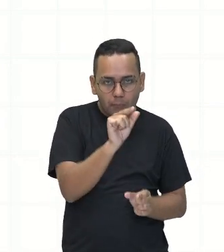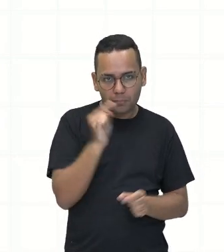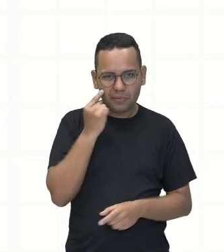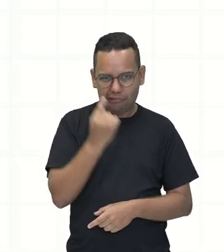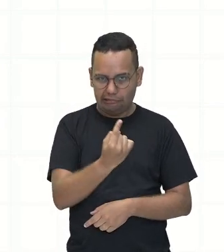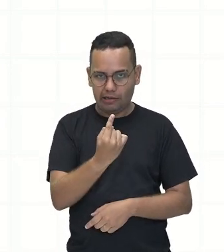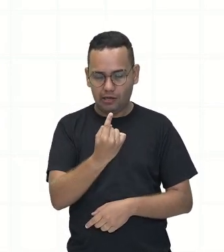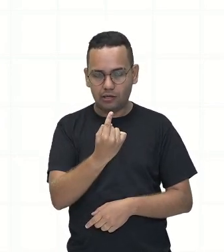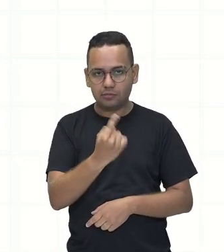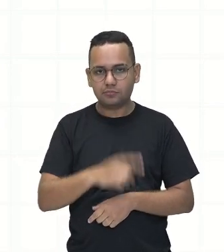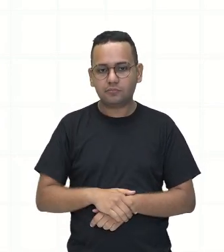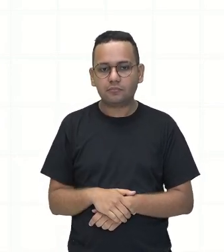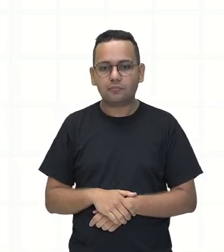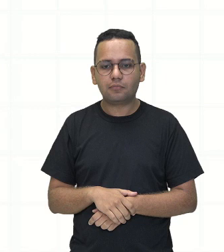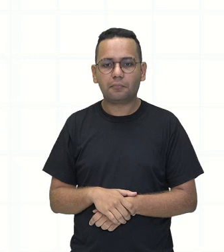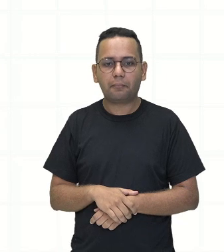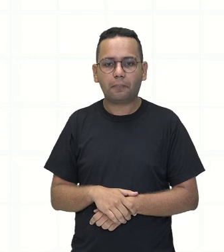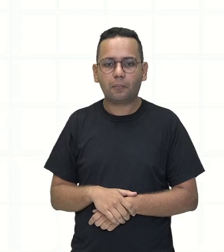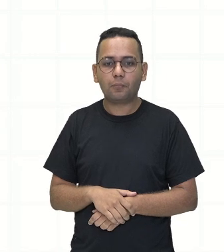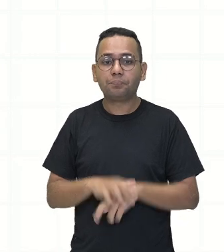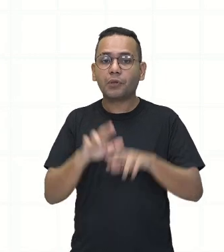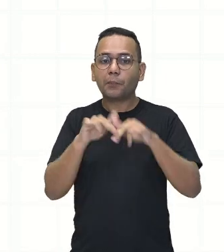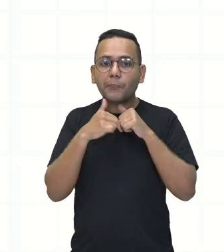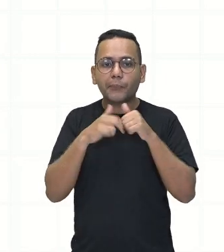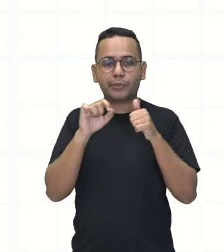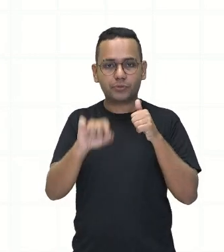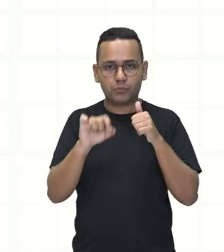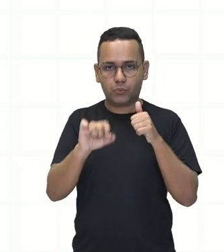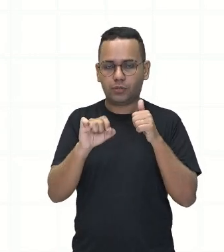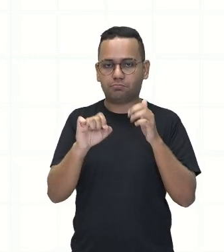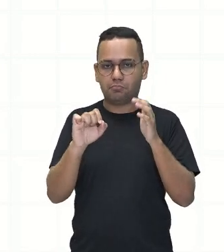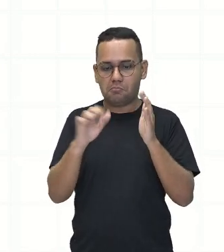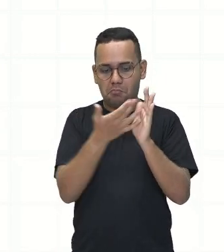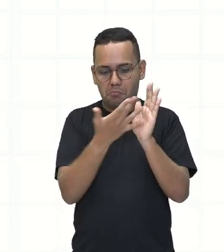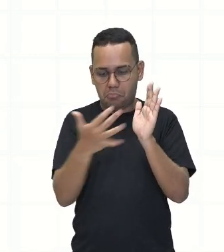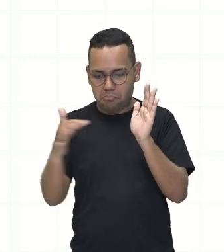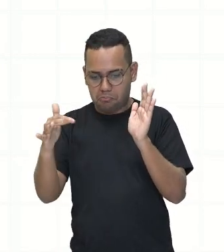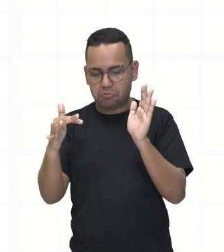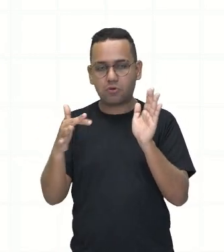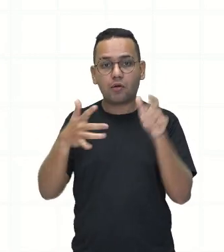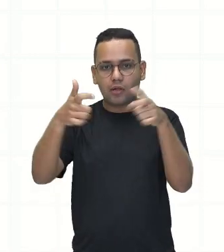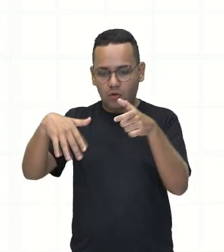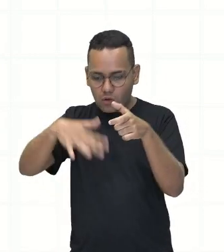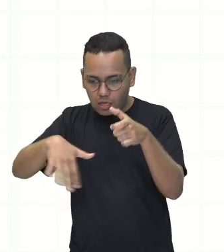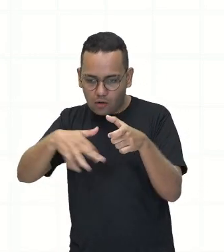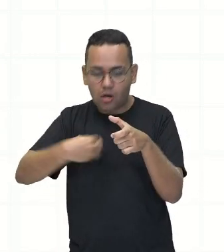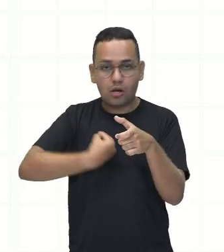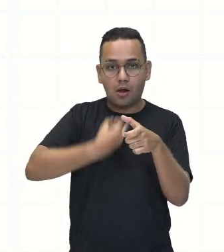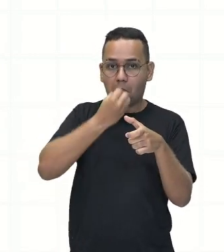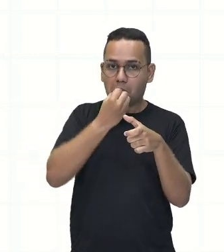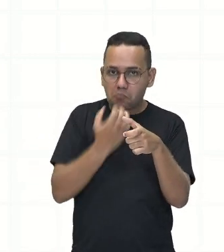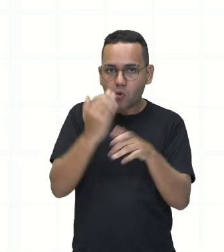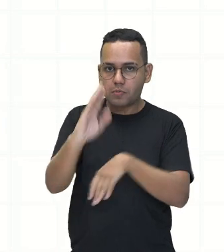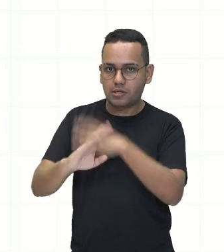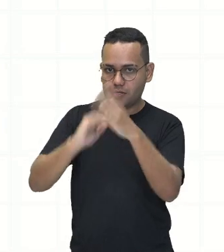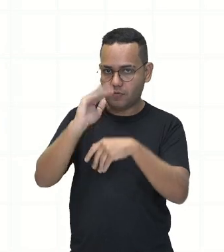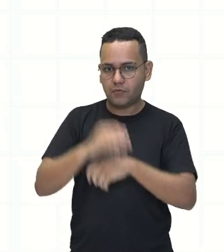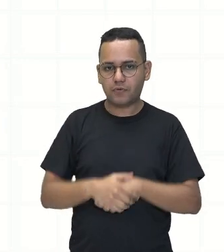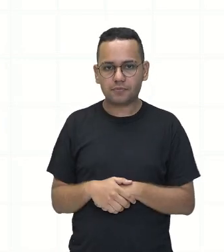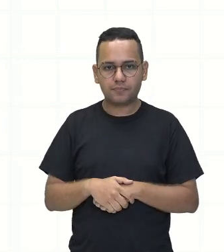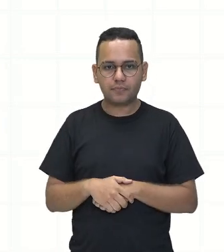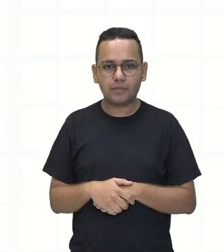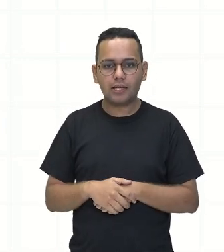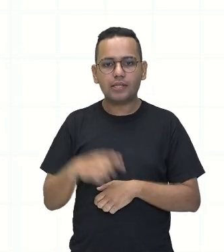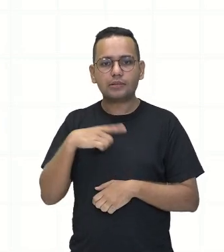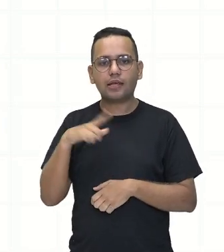esporos, eles vão encontrar um ambiente saudável para desenvolver, para germinar, vão formar